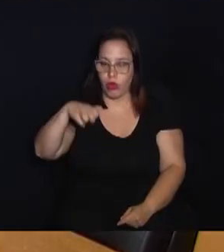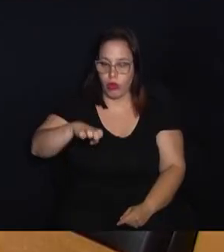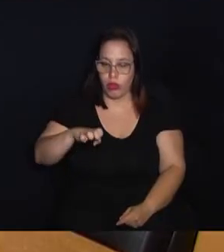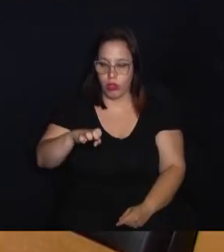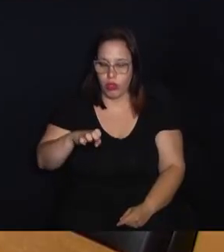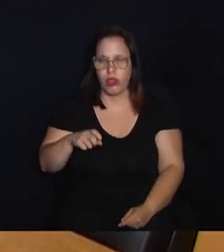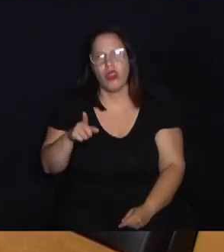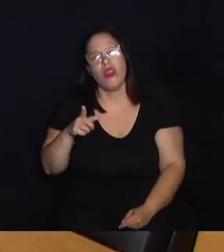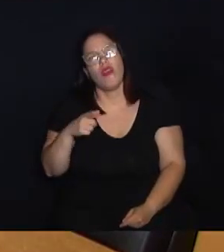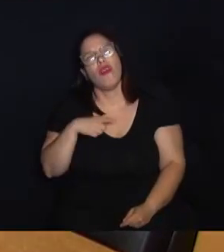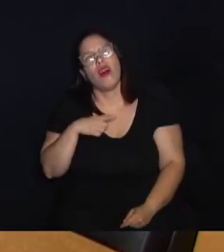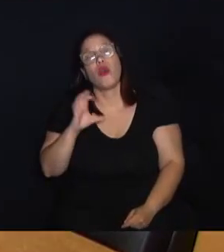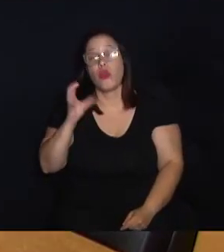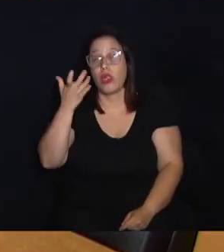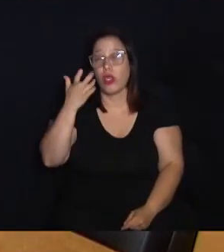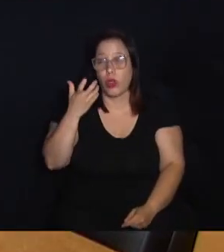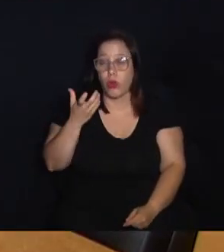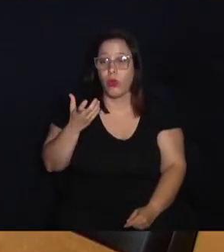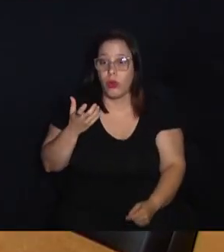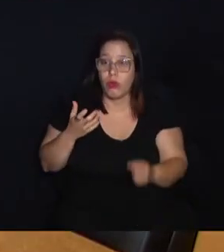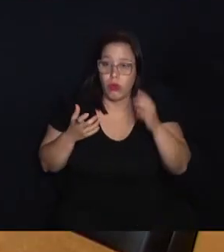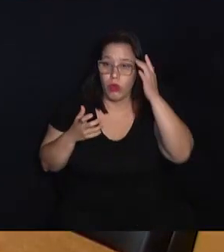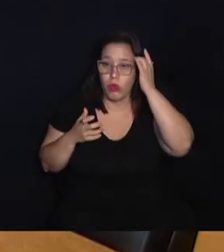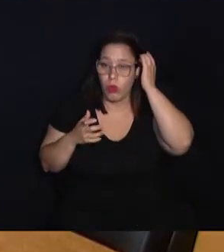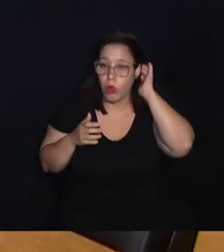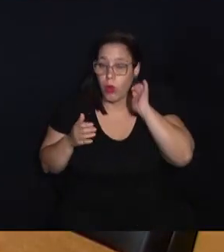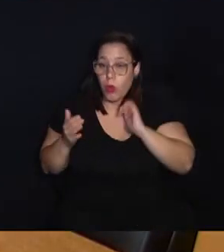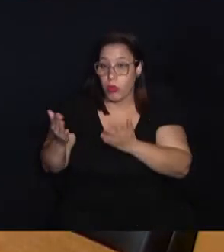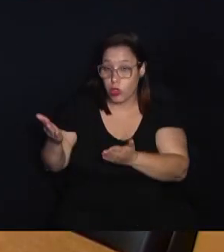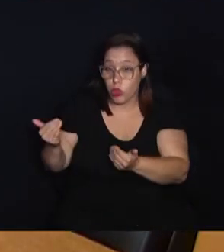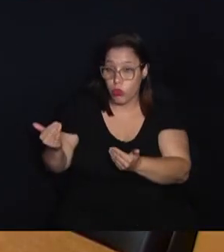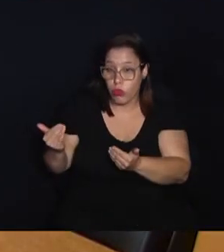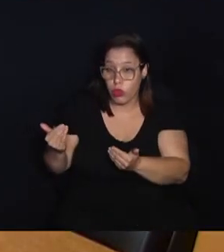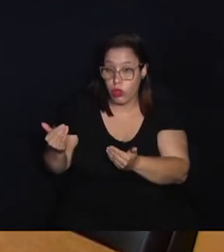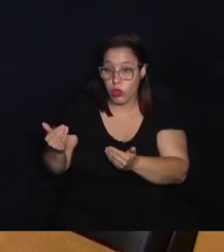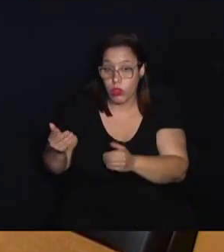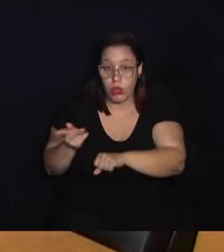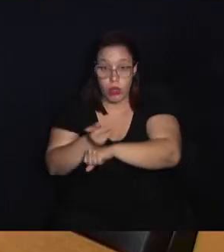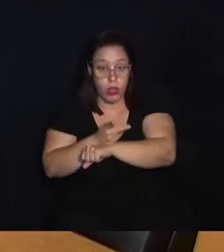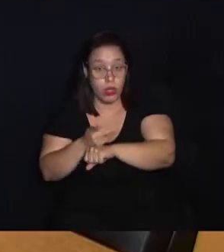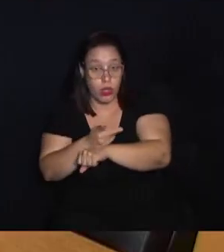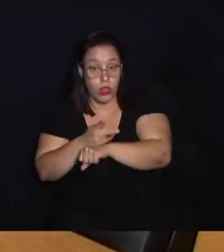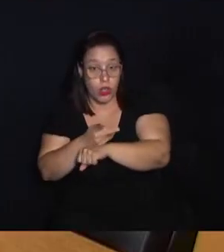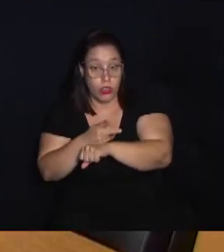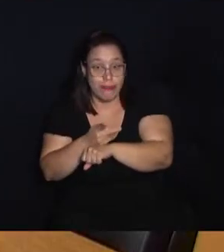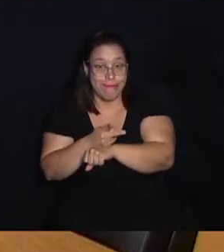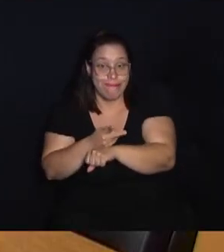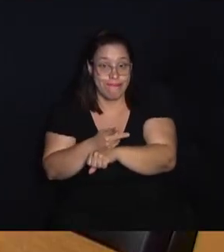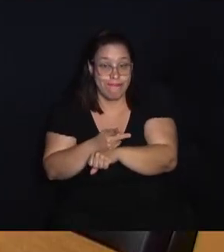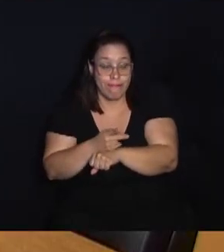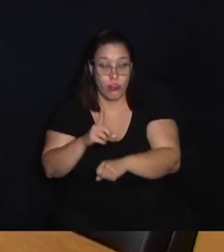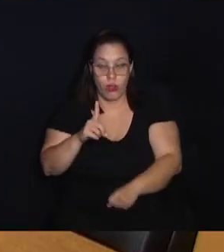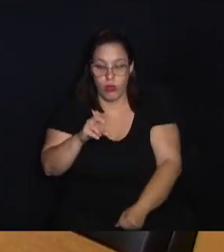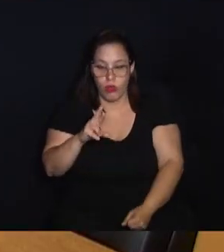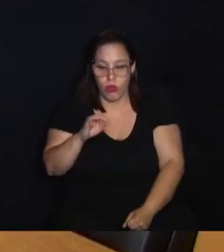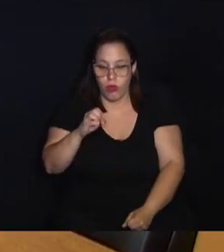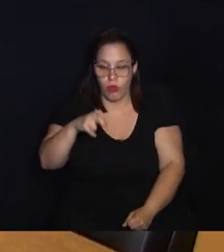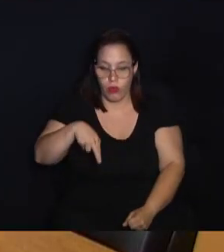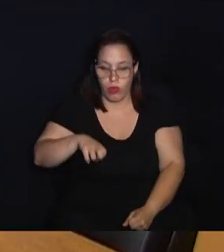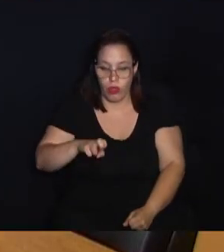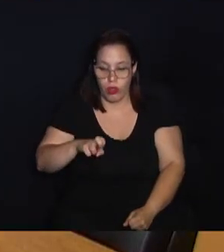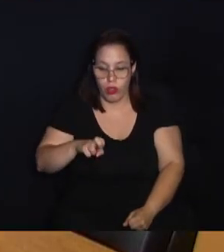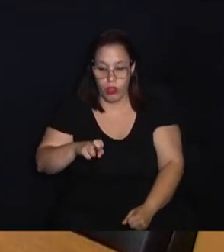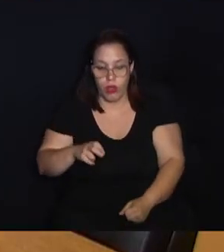que vitimou uma jovem que foi localizada através de um drone por um desses alunos, que